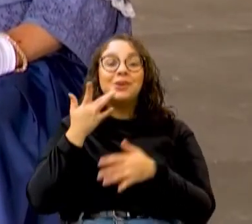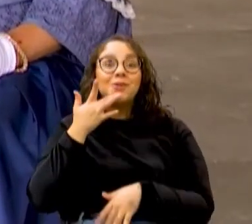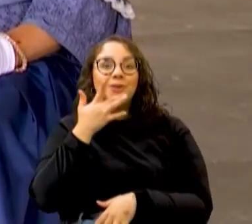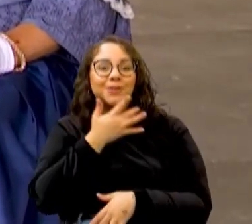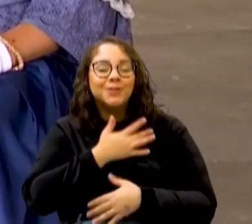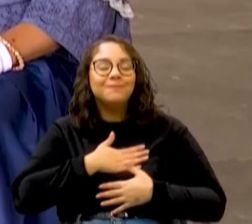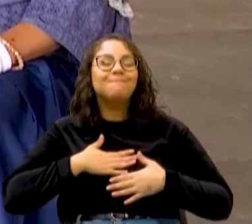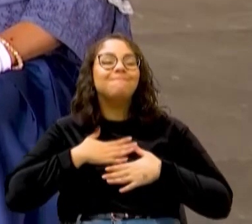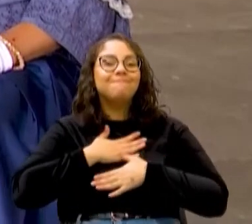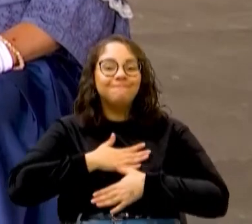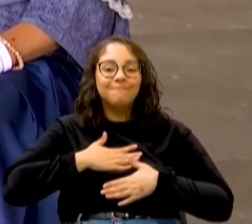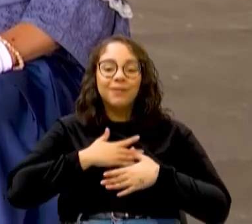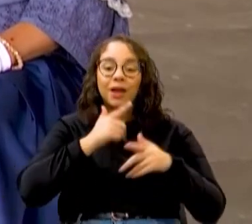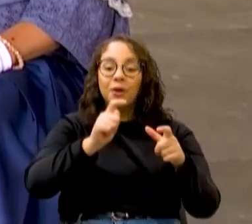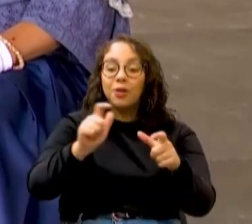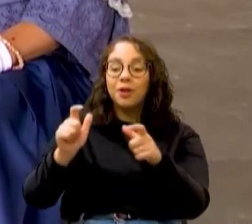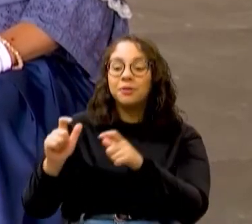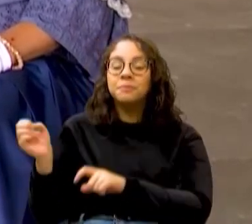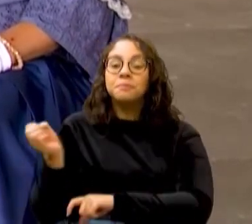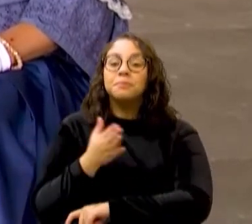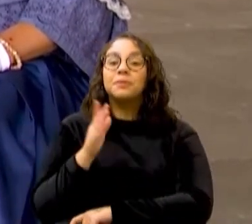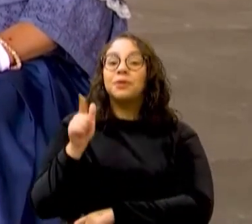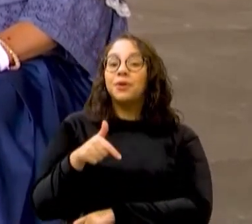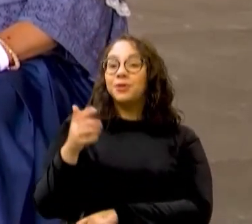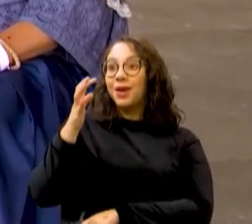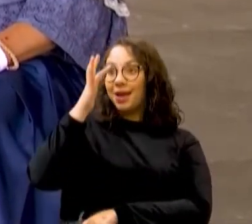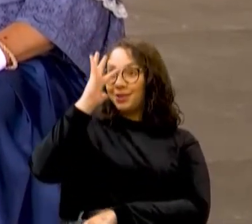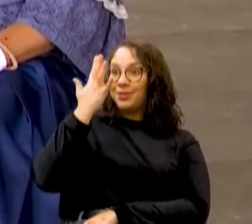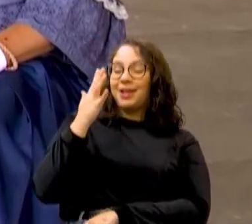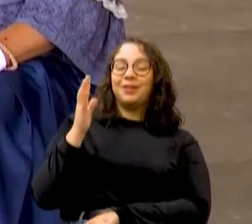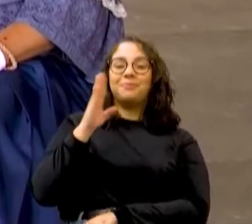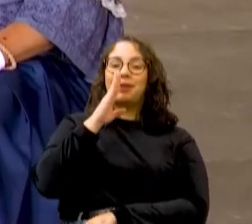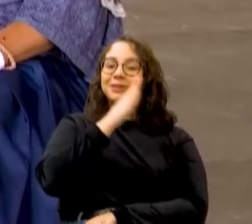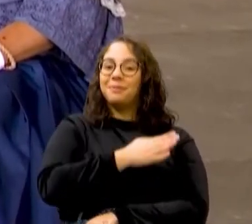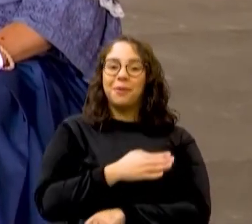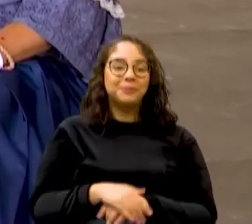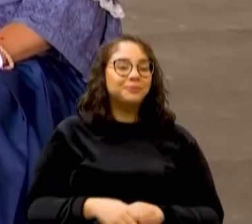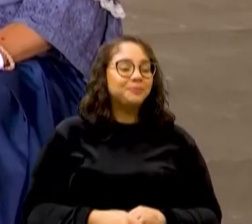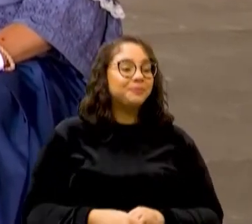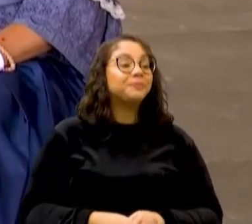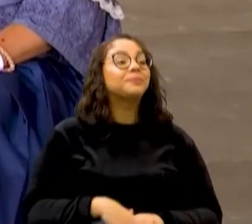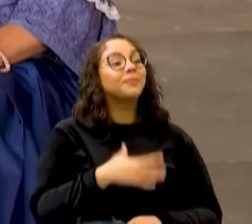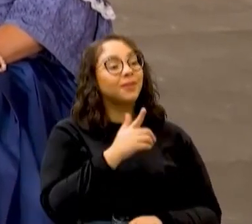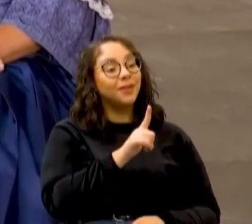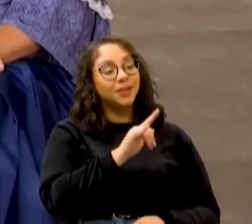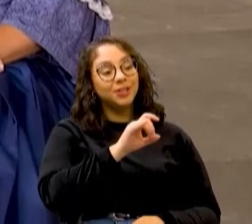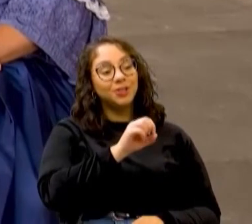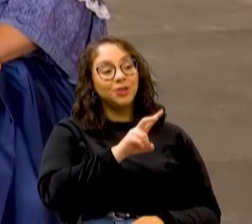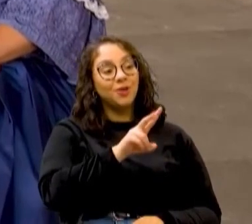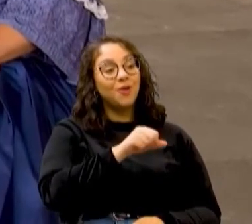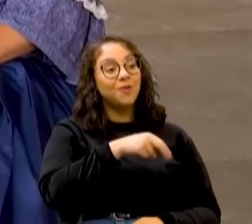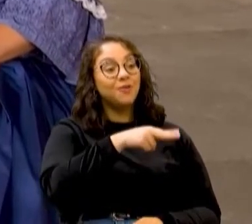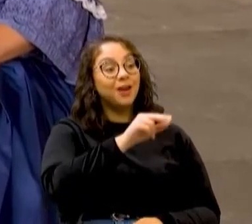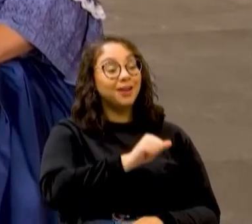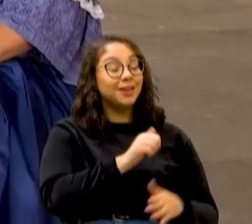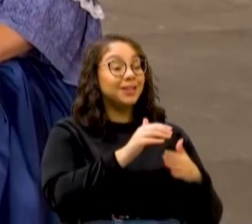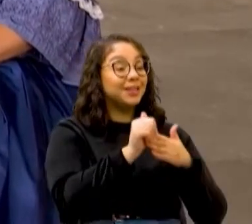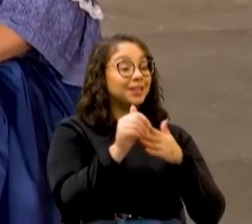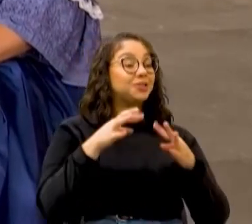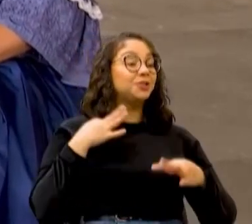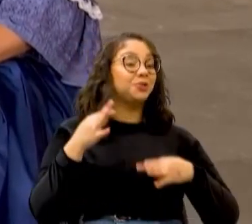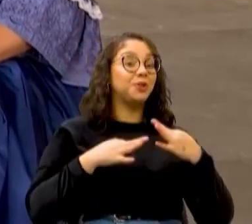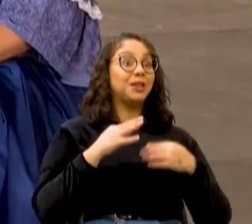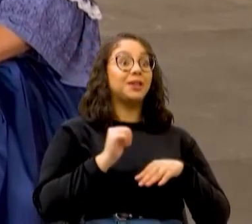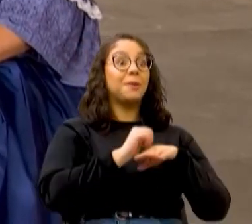gostou muito de conhecer novos lugares essa nossa recompensa a Giovana guia de turismo